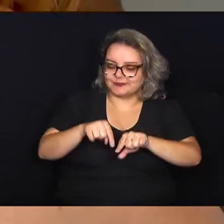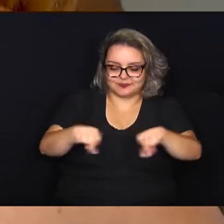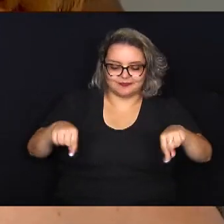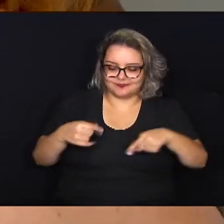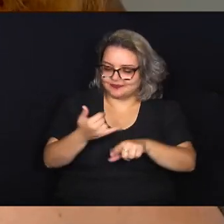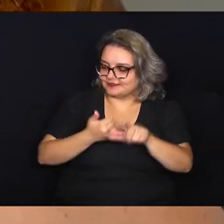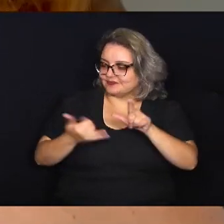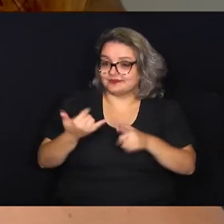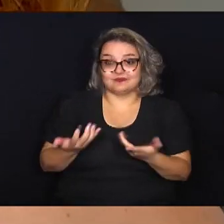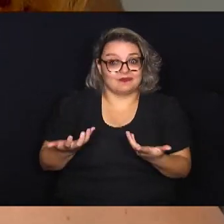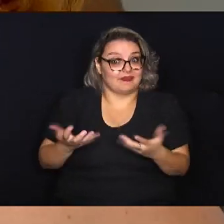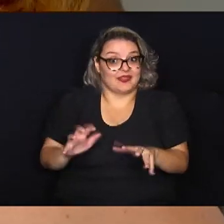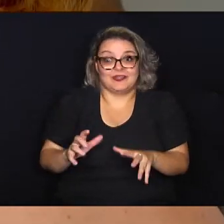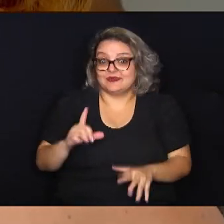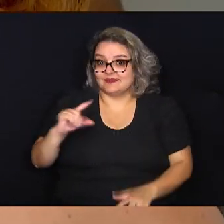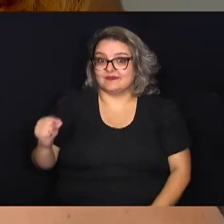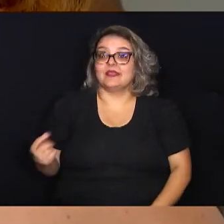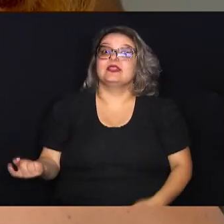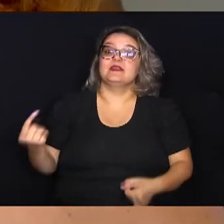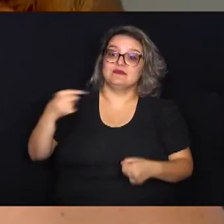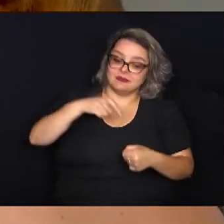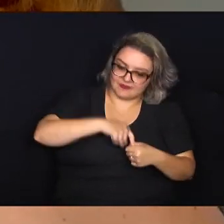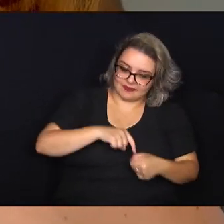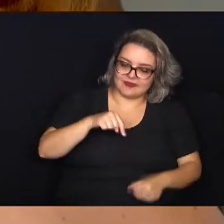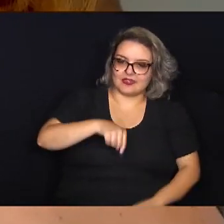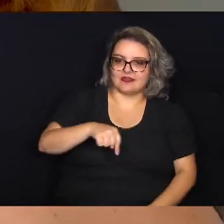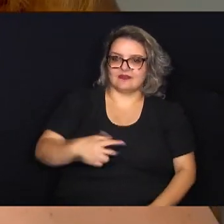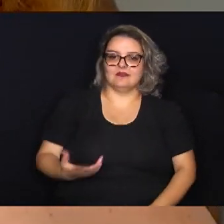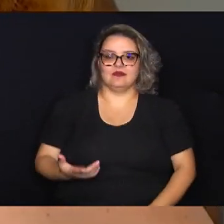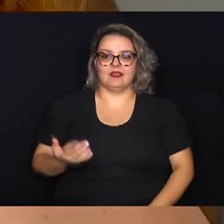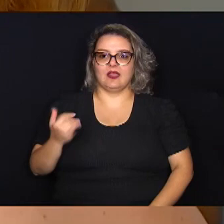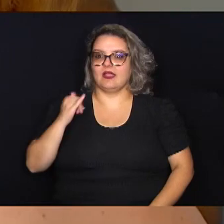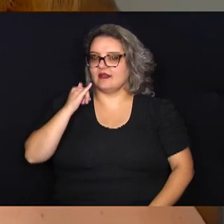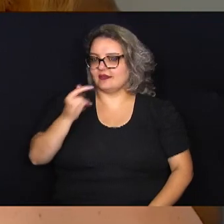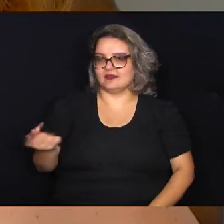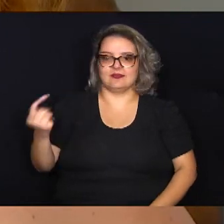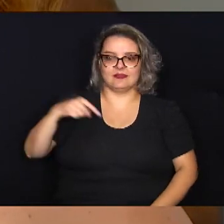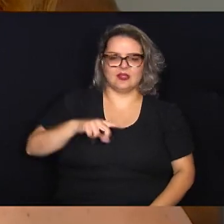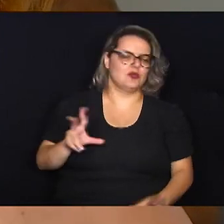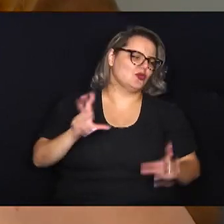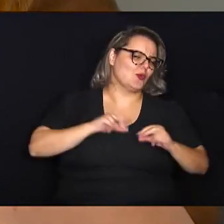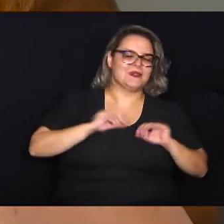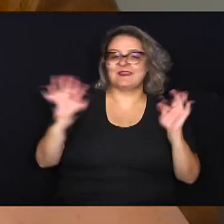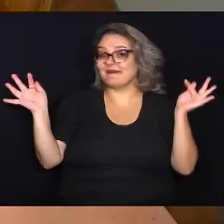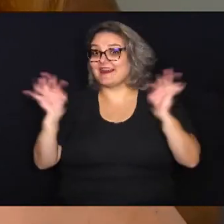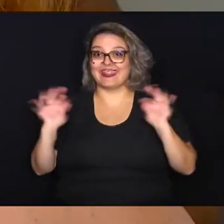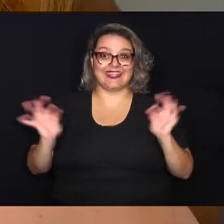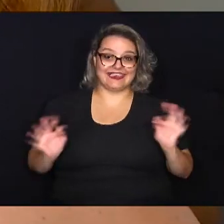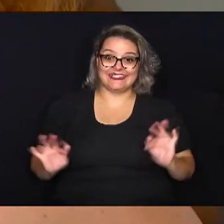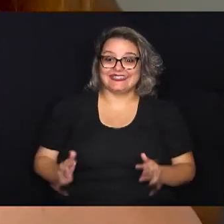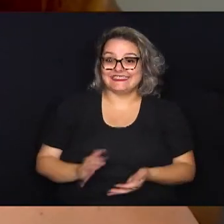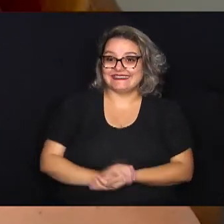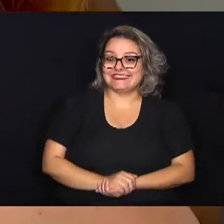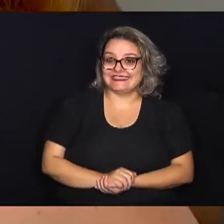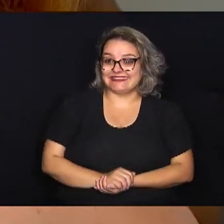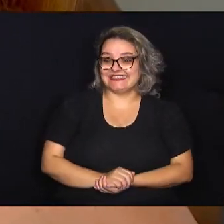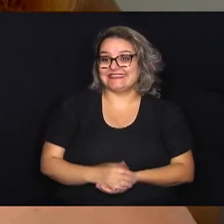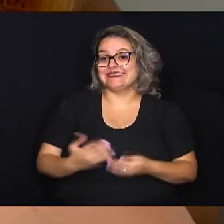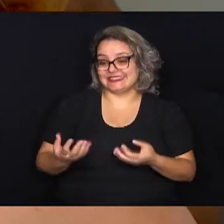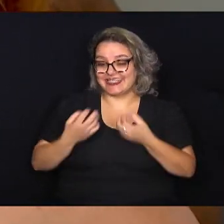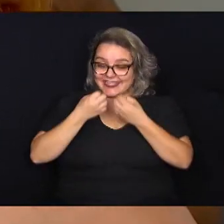ele não quer ir embora não, e para vir também. Se fala que vai vir para cá, nossa, ele vem todo feliz. E é muito